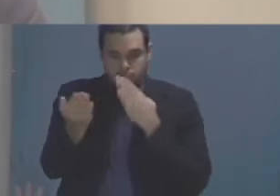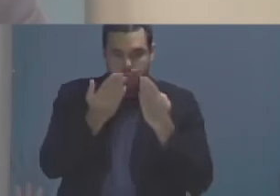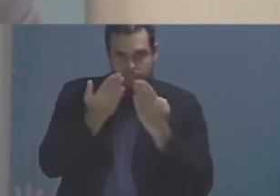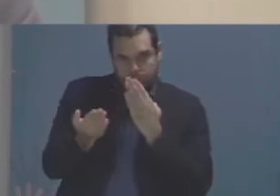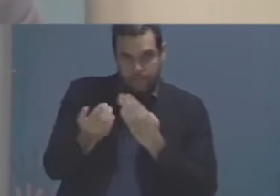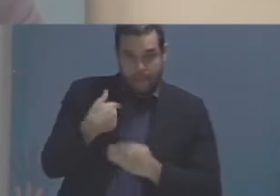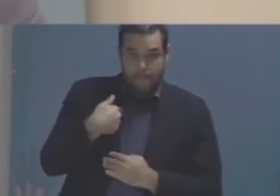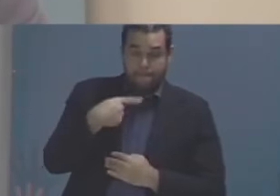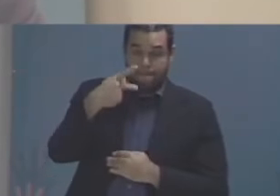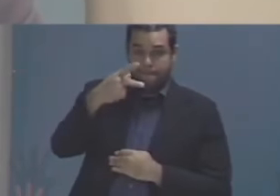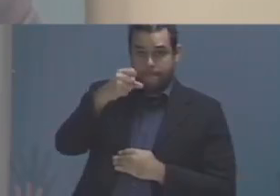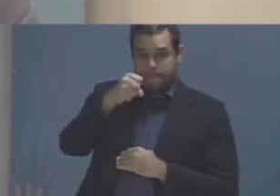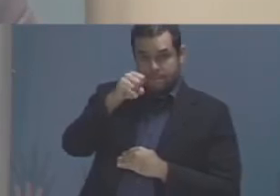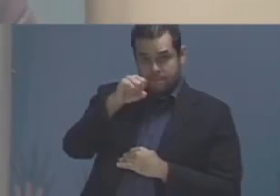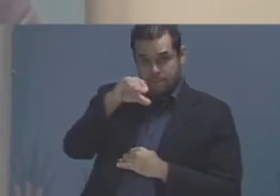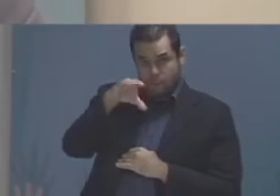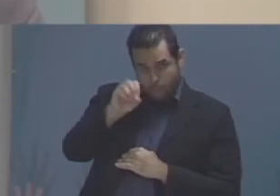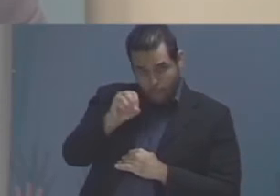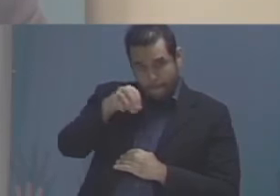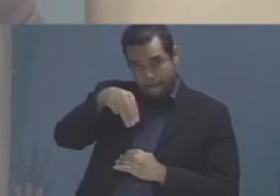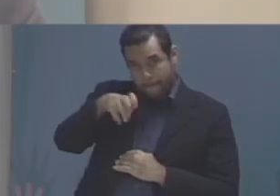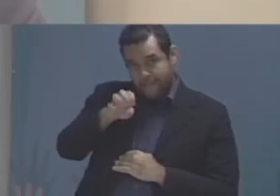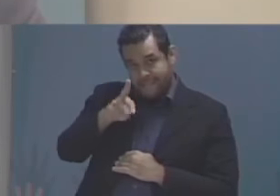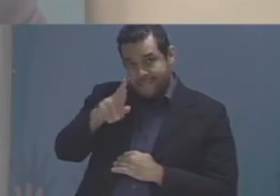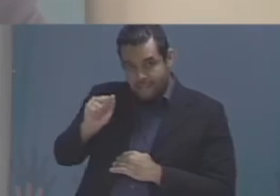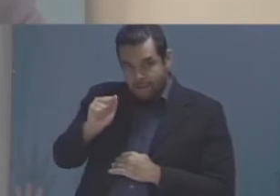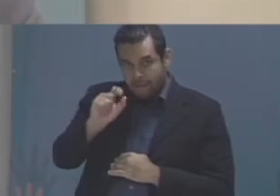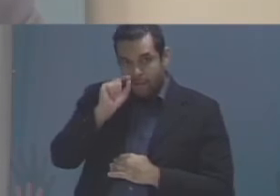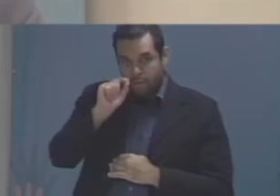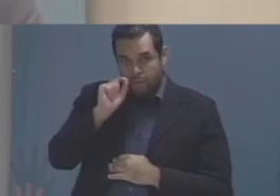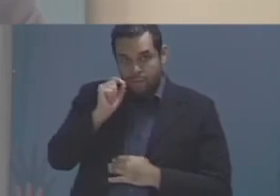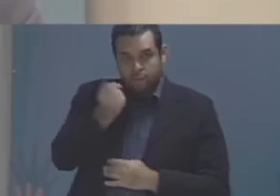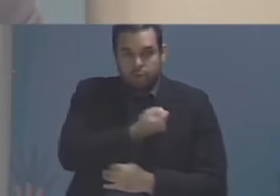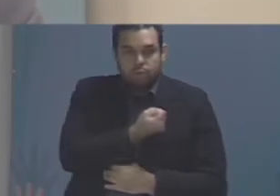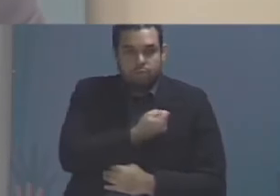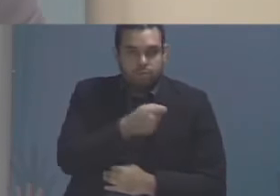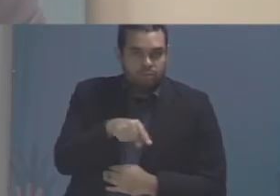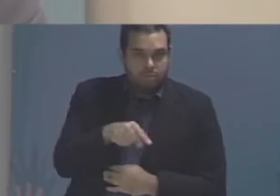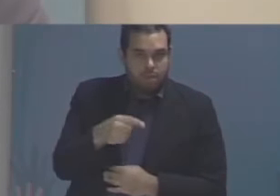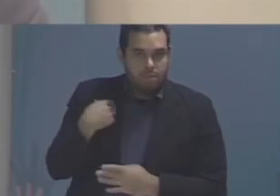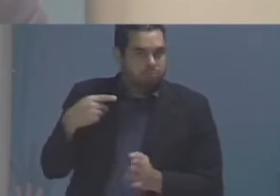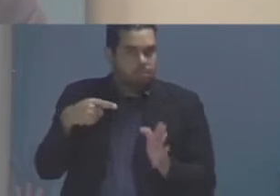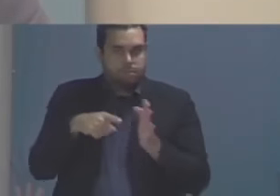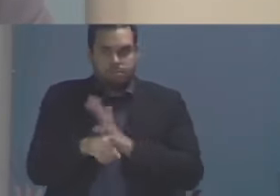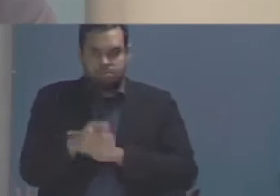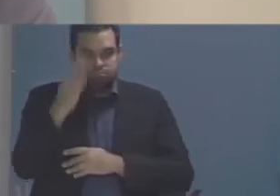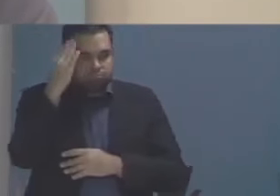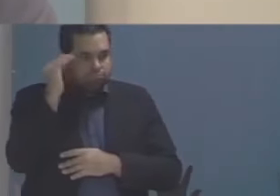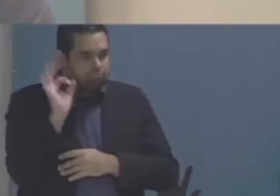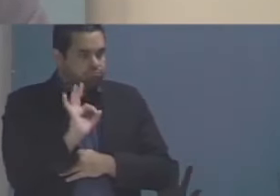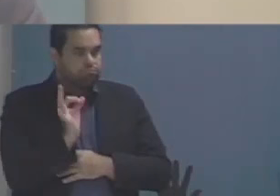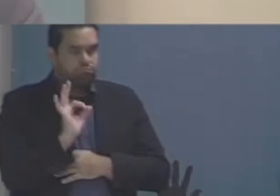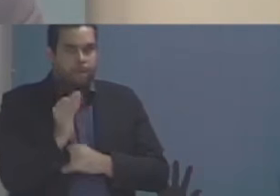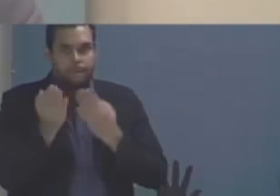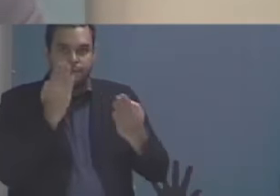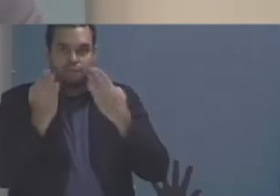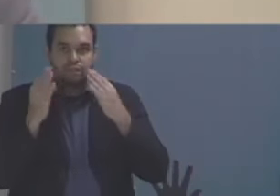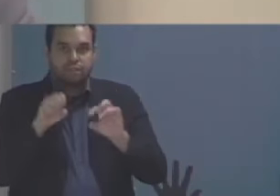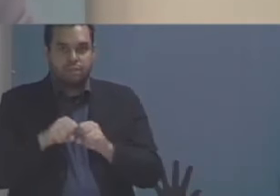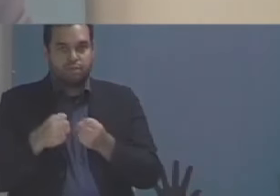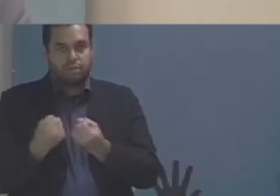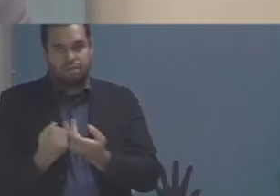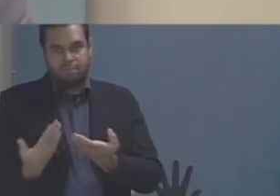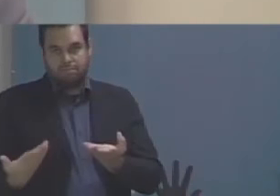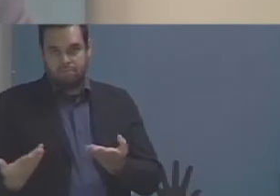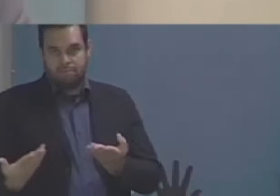área é psicometria. Eu trabalho com banco de dados. Se você me perguntar o que eu sei de psicologia social, eu vou te responder muito sinceramente que quase que nada. Então, não sou